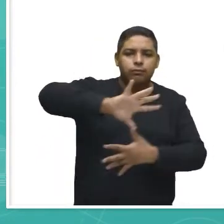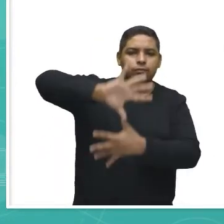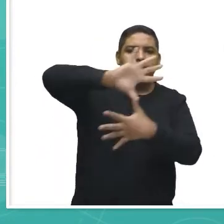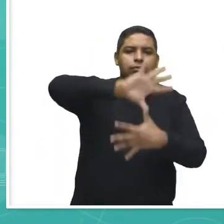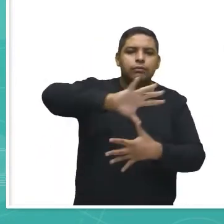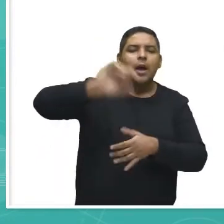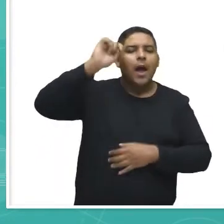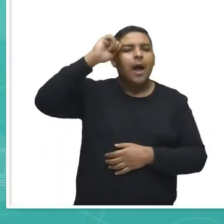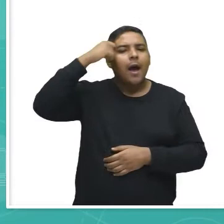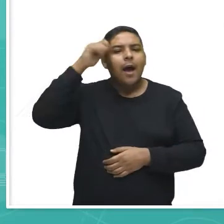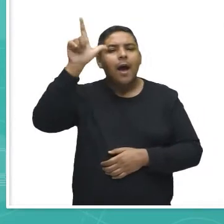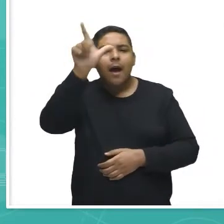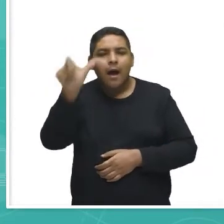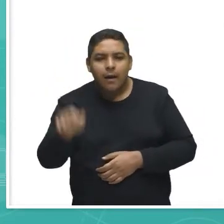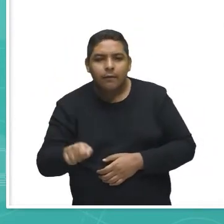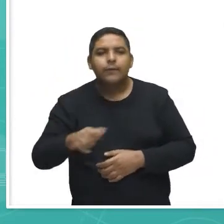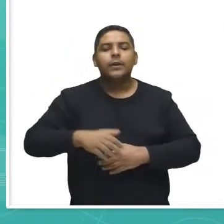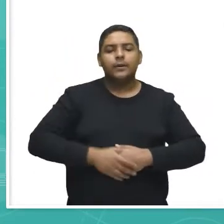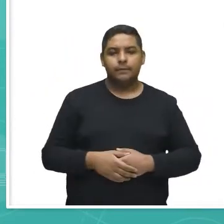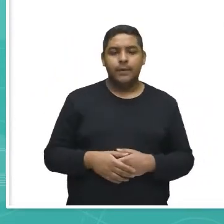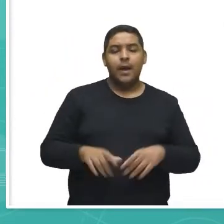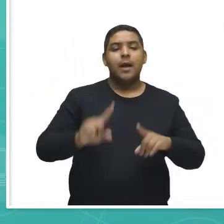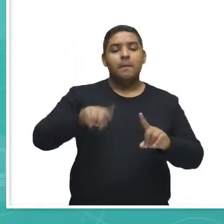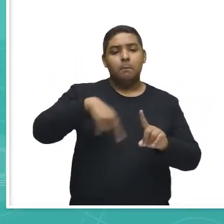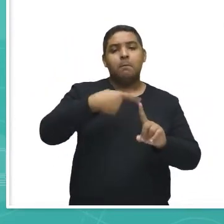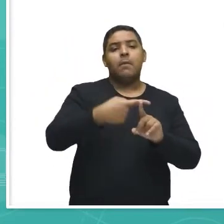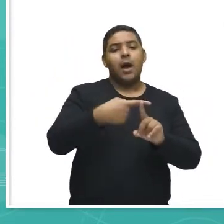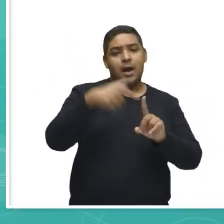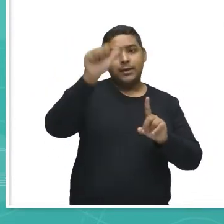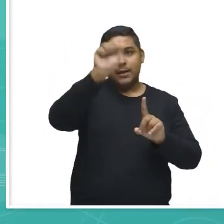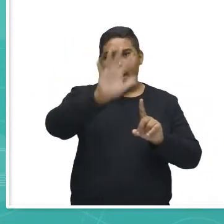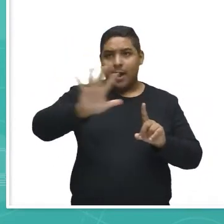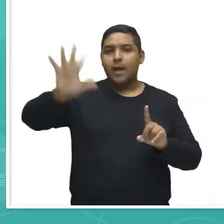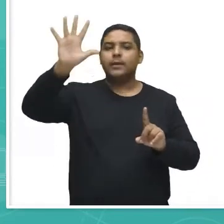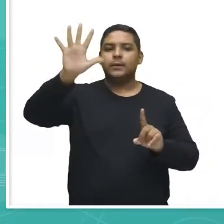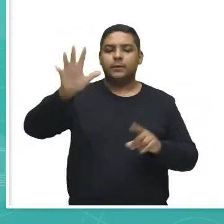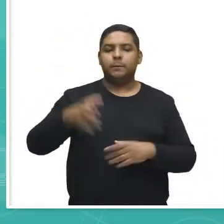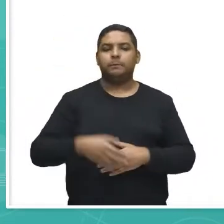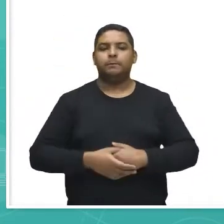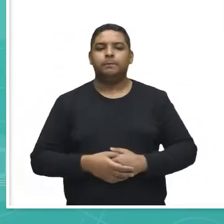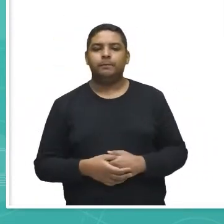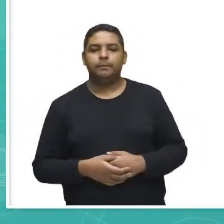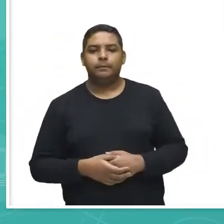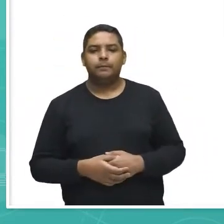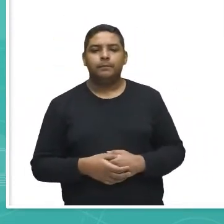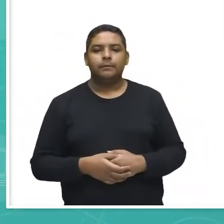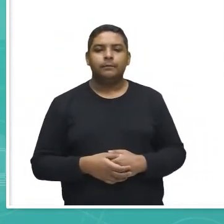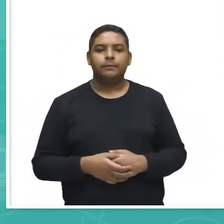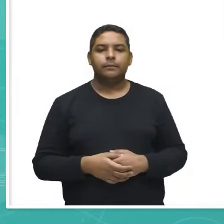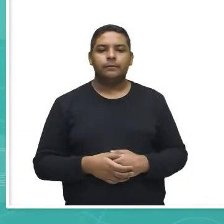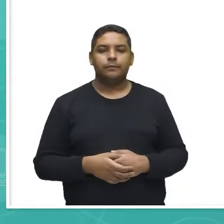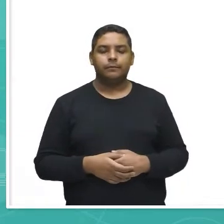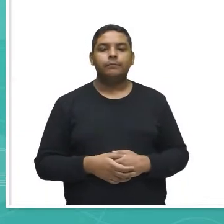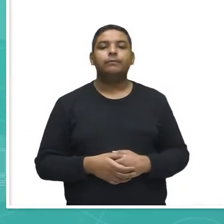continente africano e áreas do continente asiático. Agora, as potências naquela época, né,